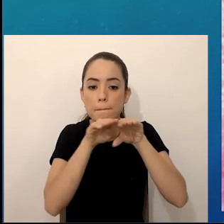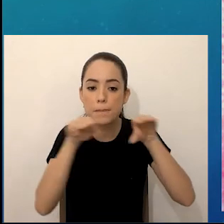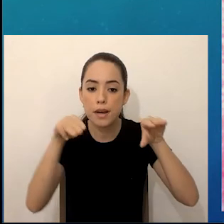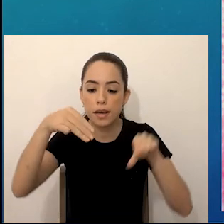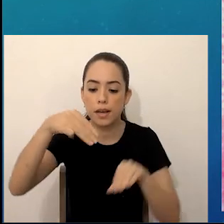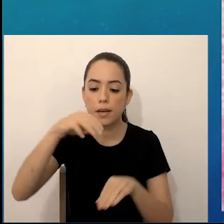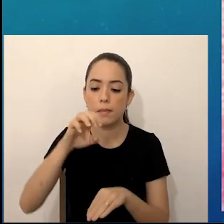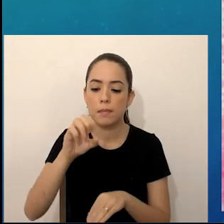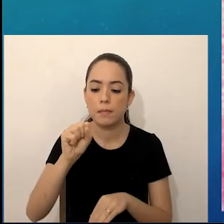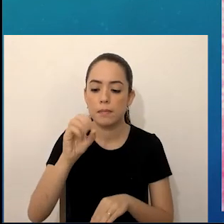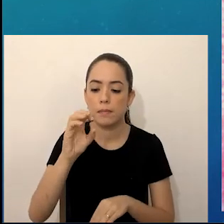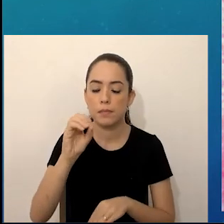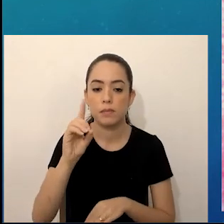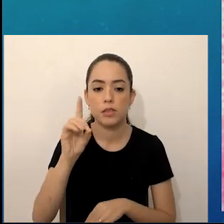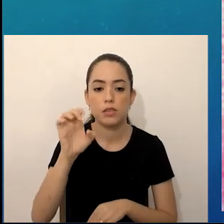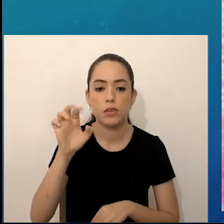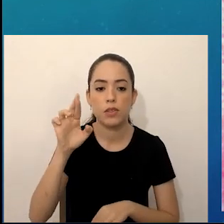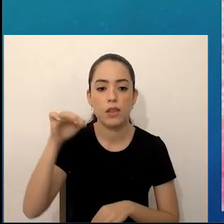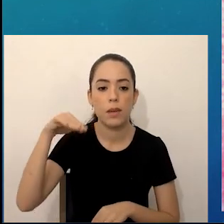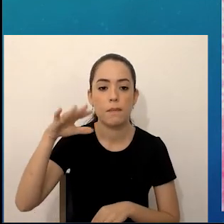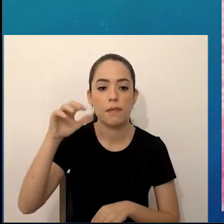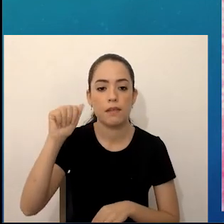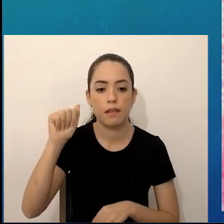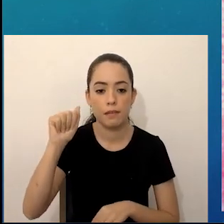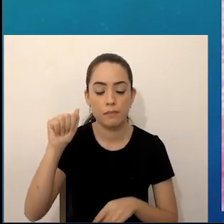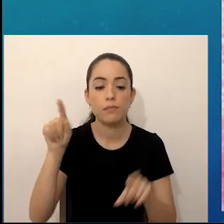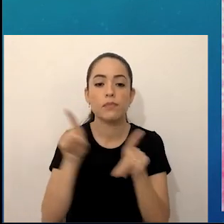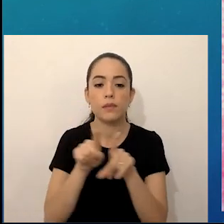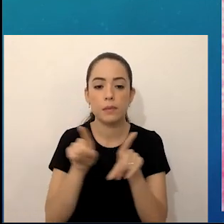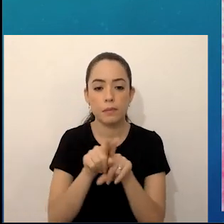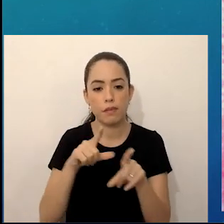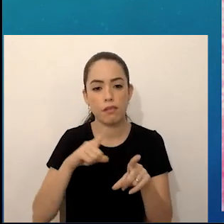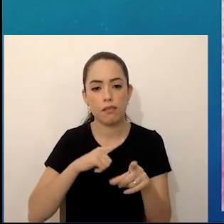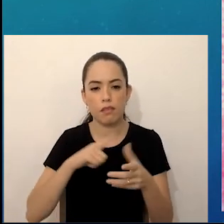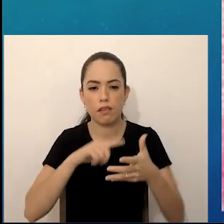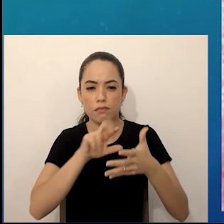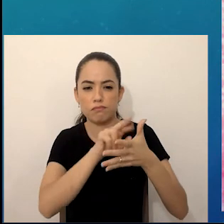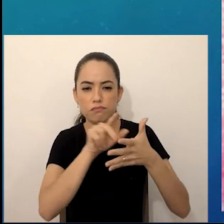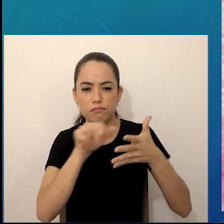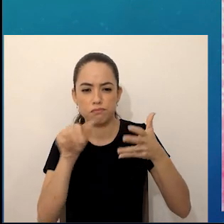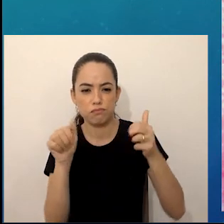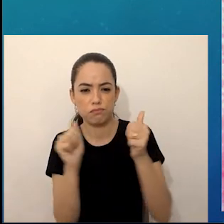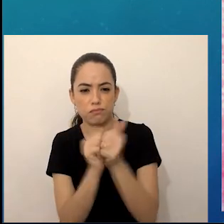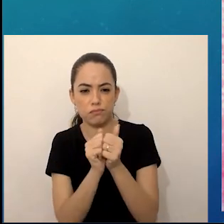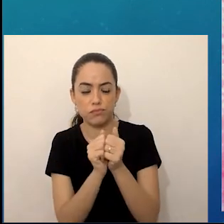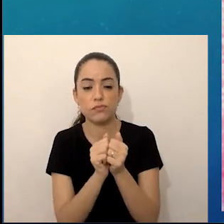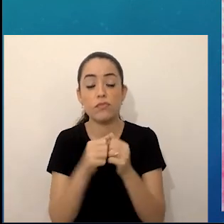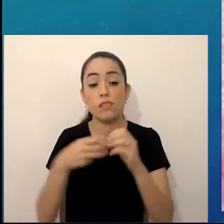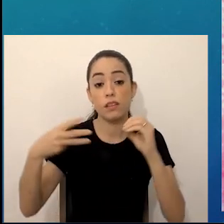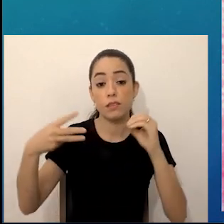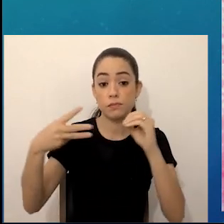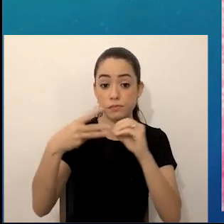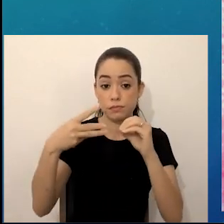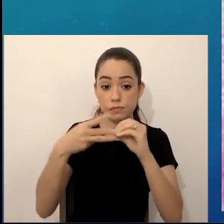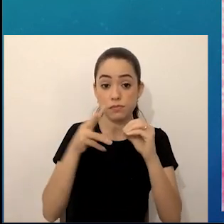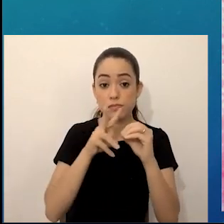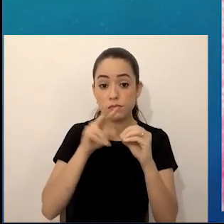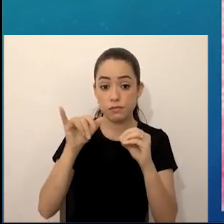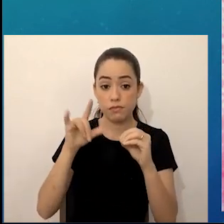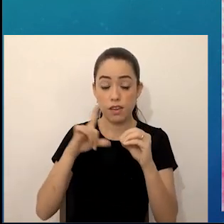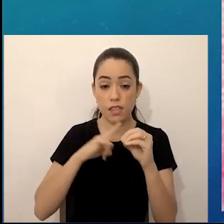a placa mesodérmica pré-cordal, o notocorda e os somitos rostrais.